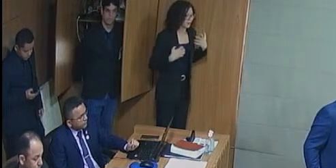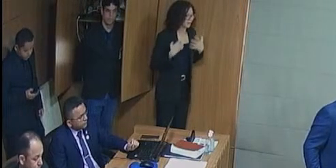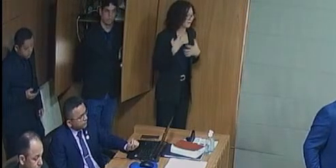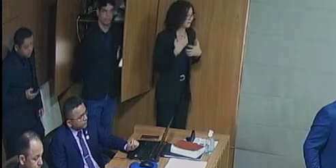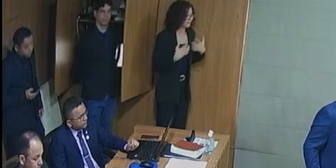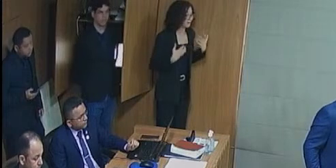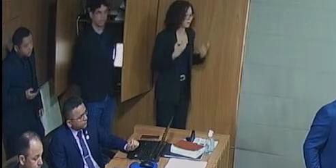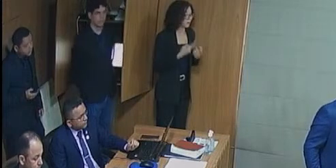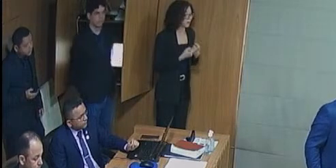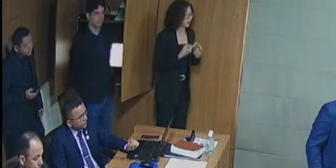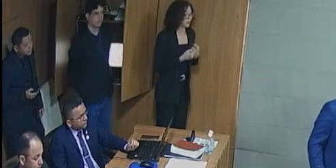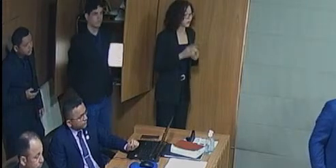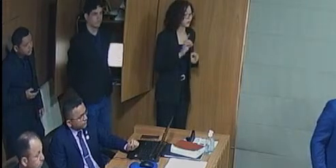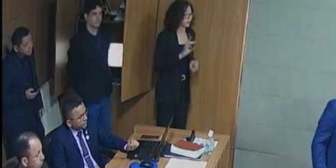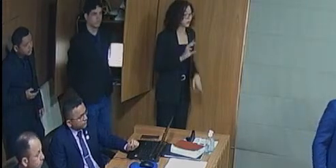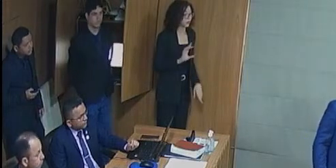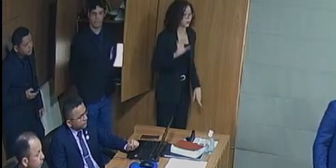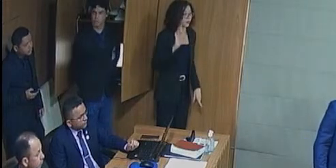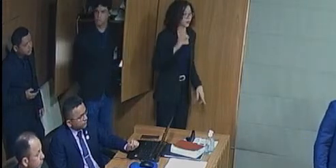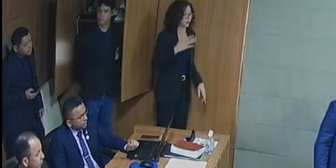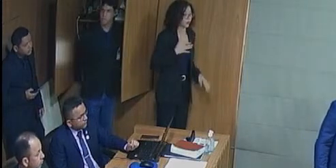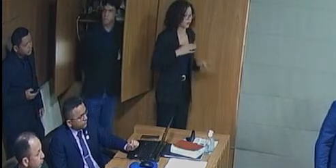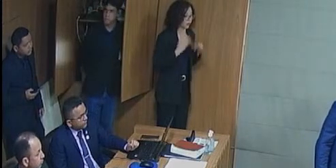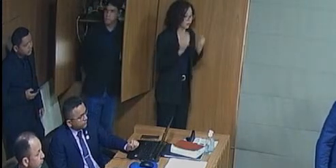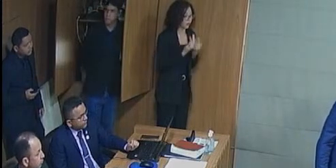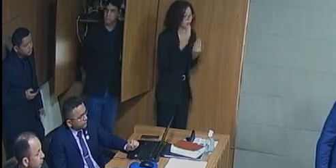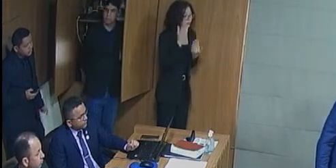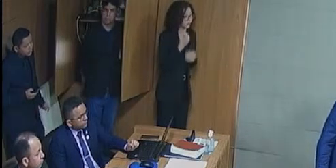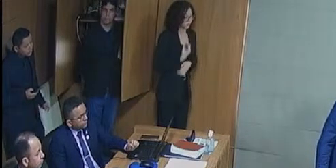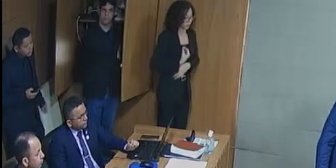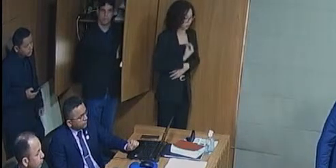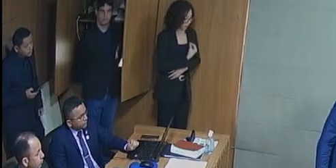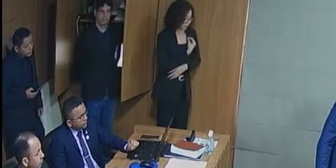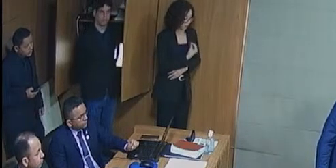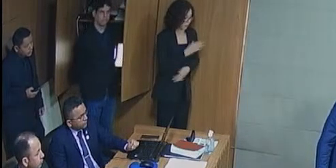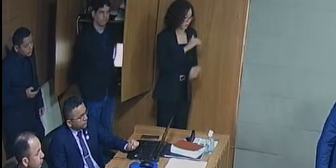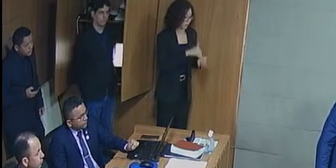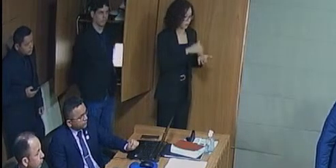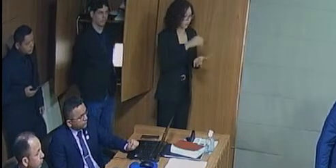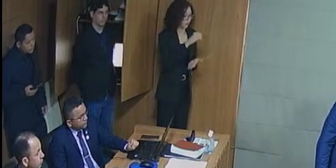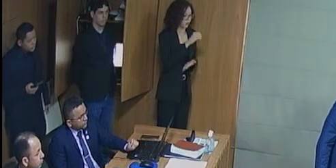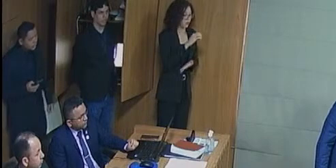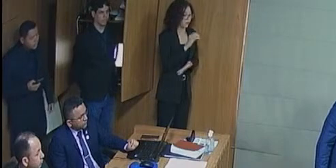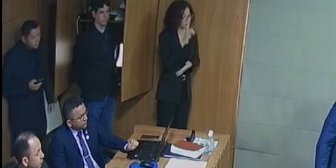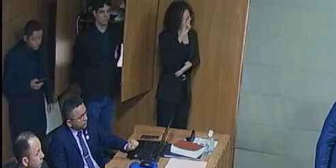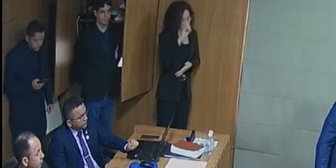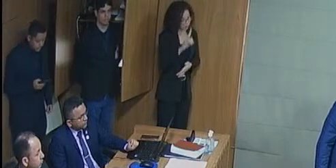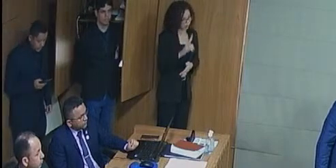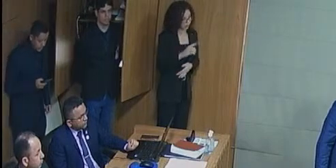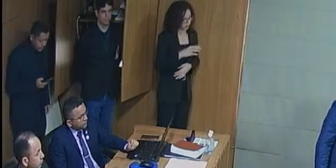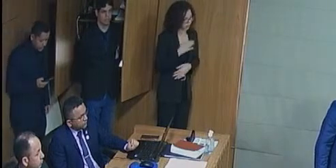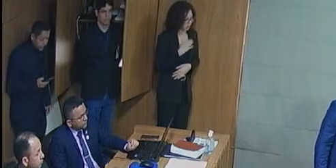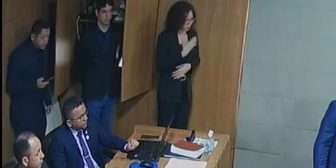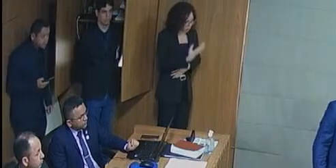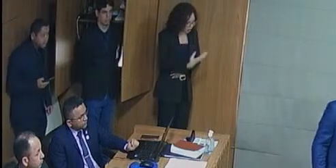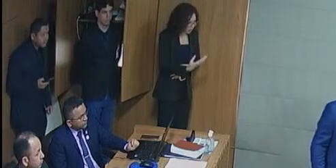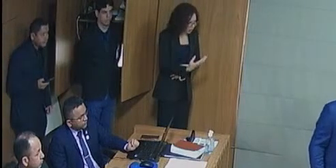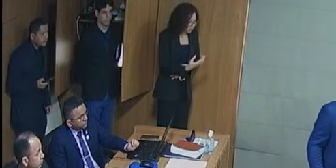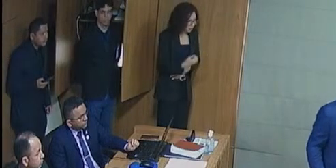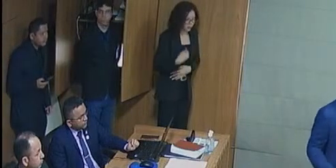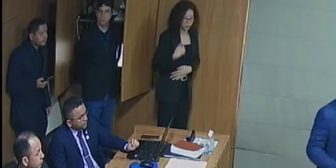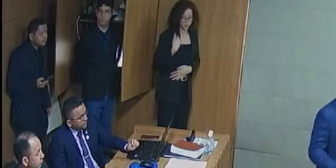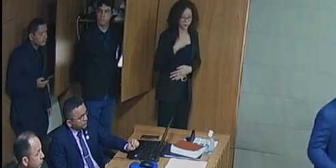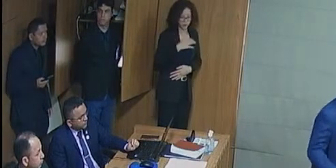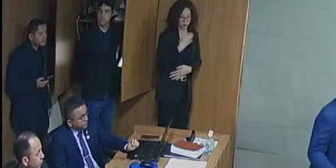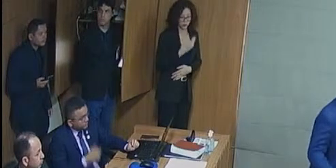família sab o que eu tô passando nos últimos 90 dias isso não é coragem não me vangloria com coragem